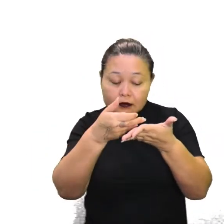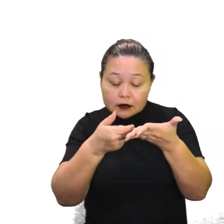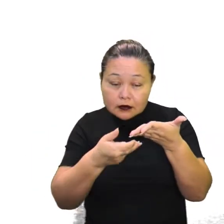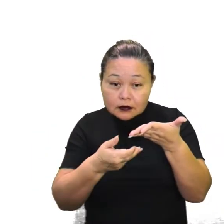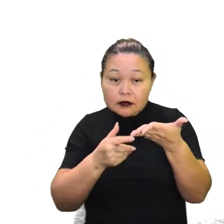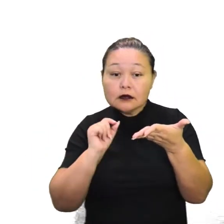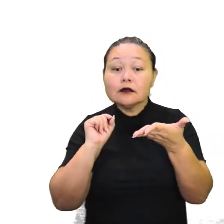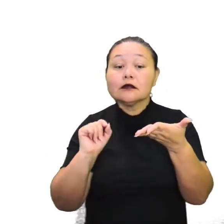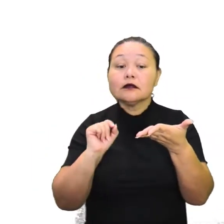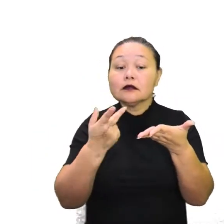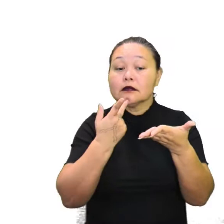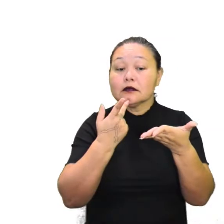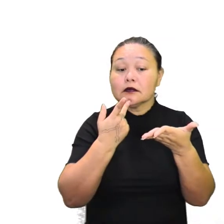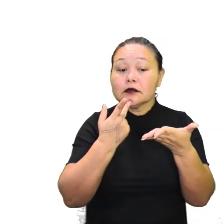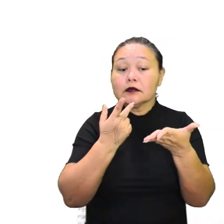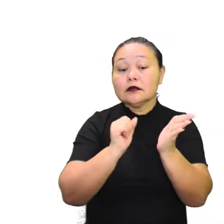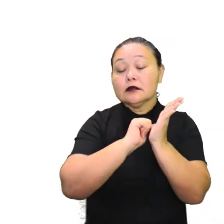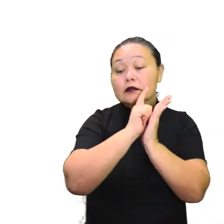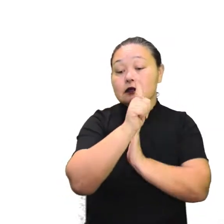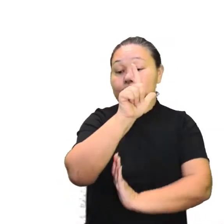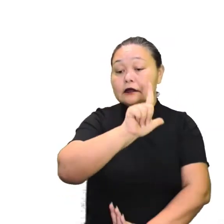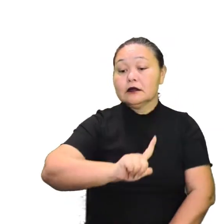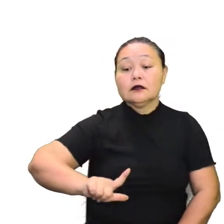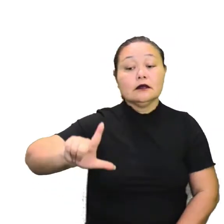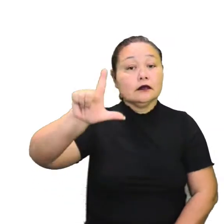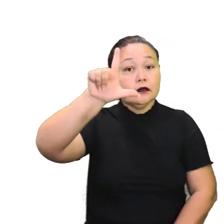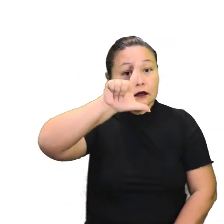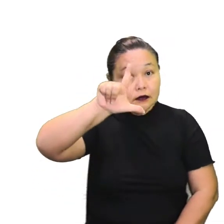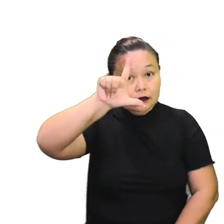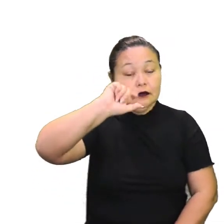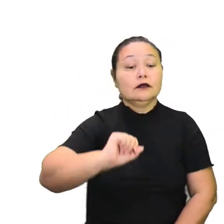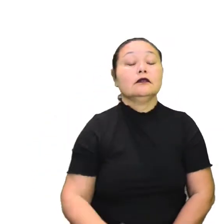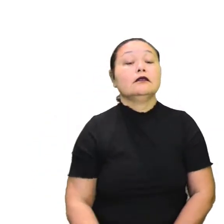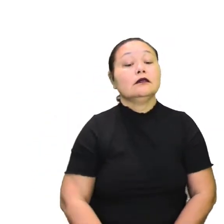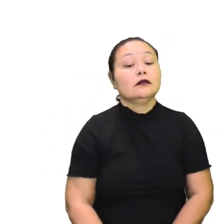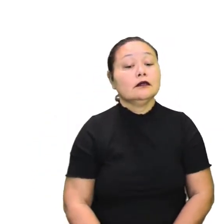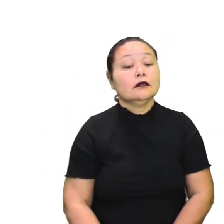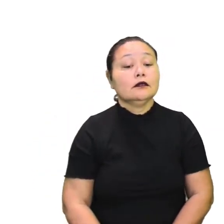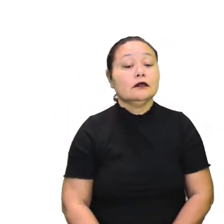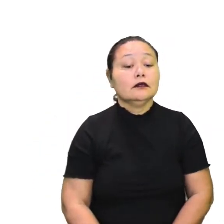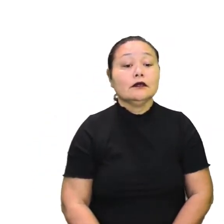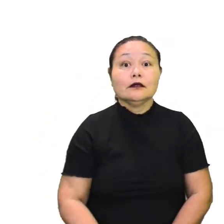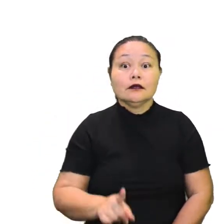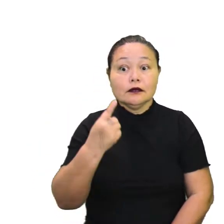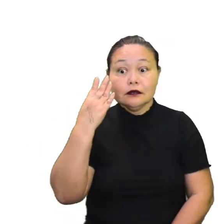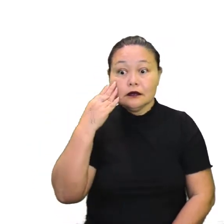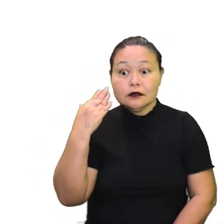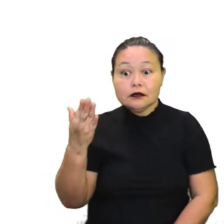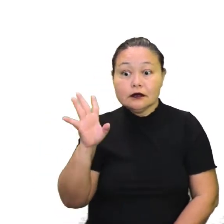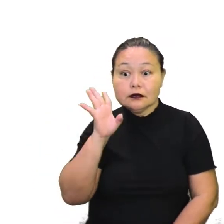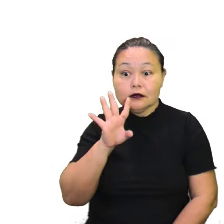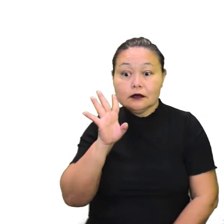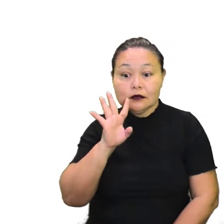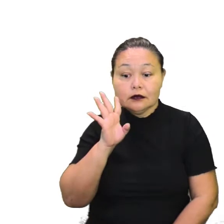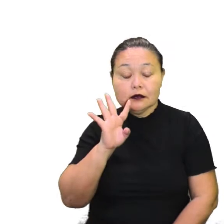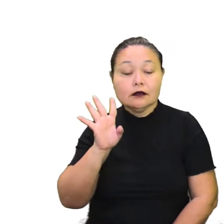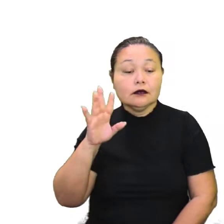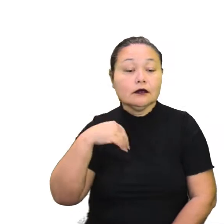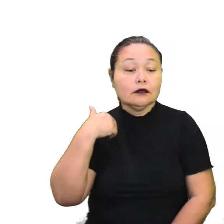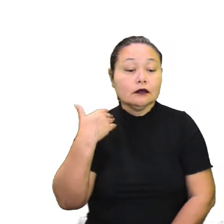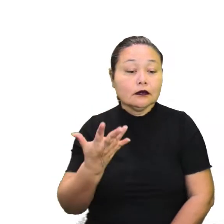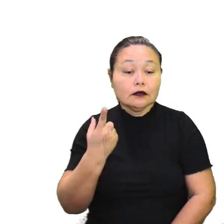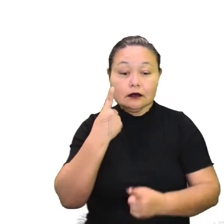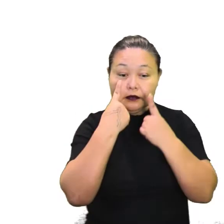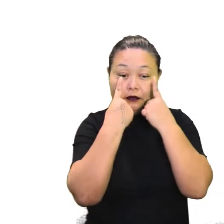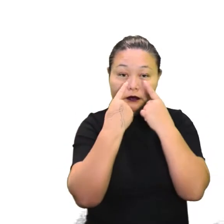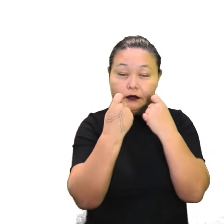definiu o que hoje chamamos de gêneros literários. Olha que legal. Então,